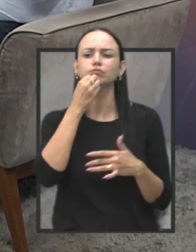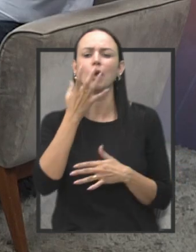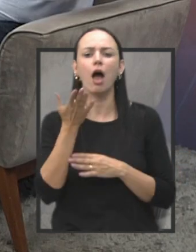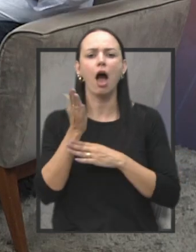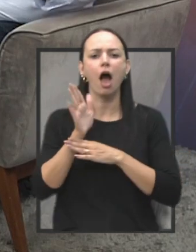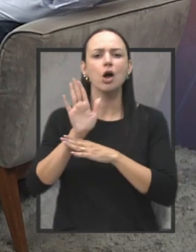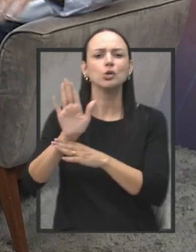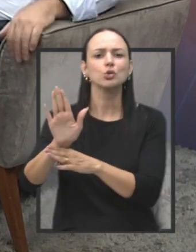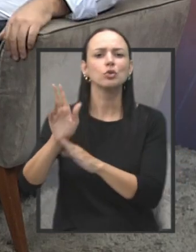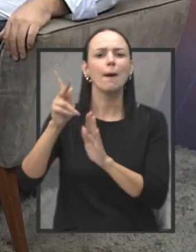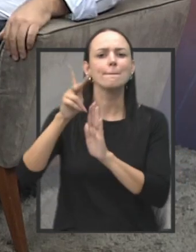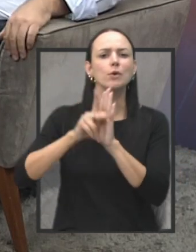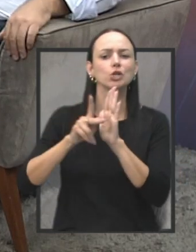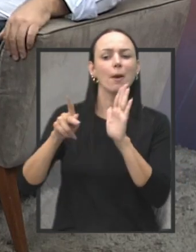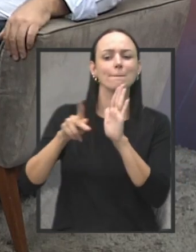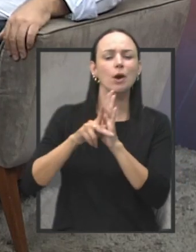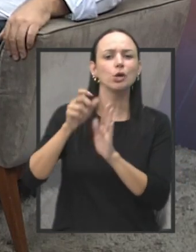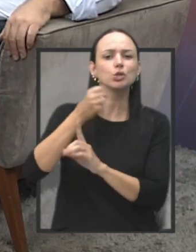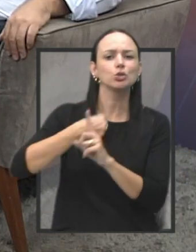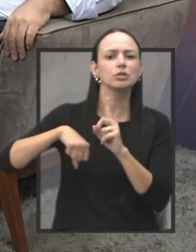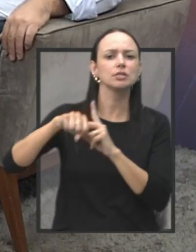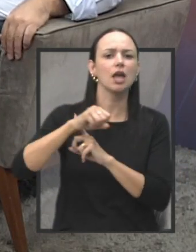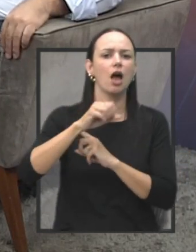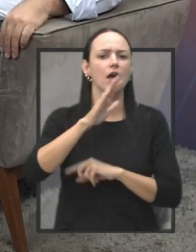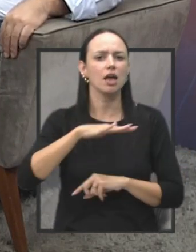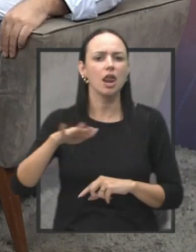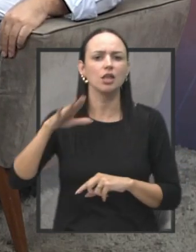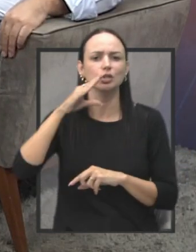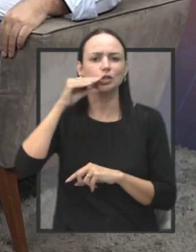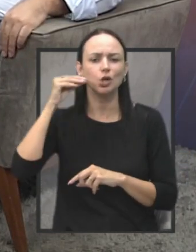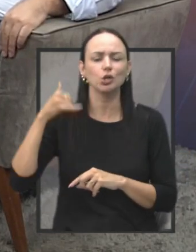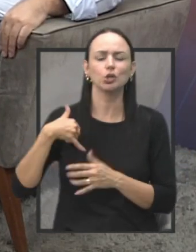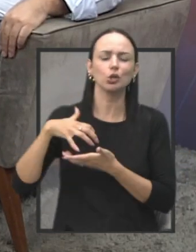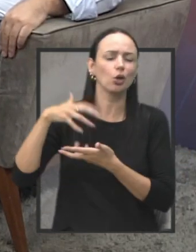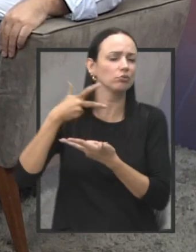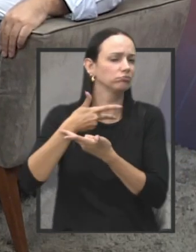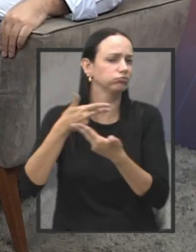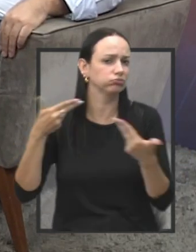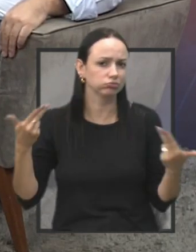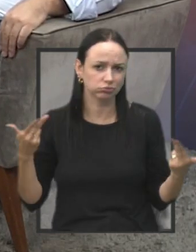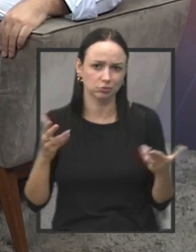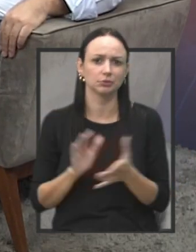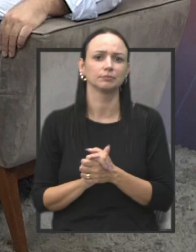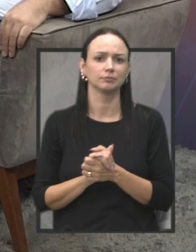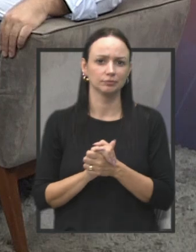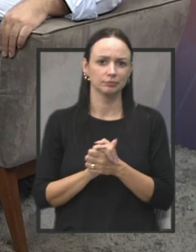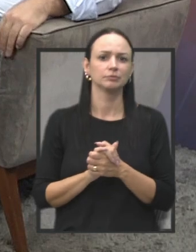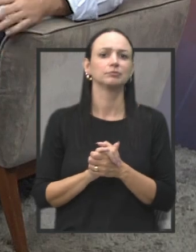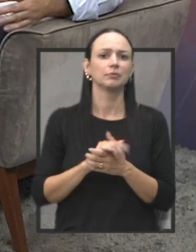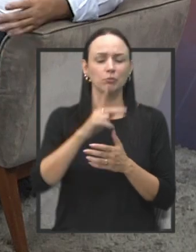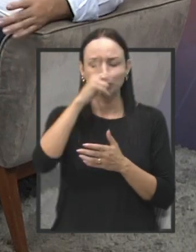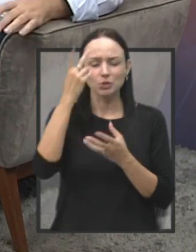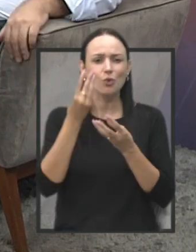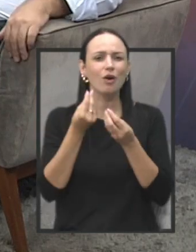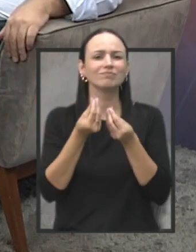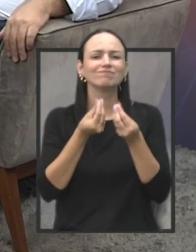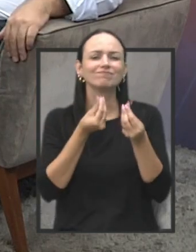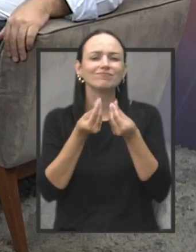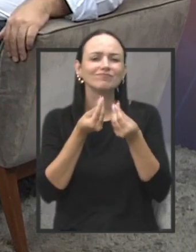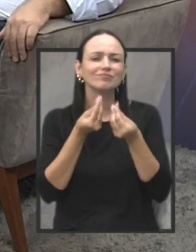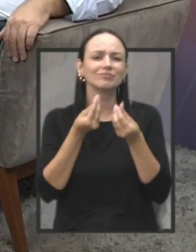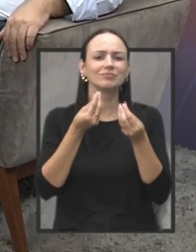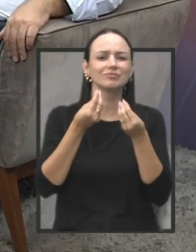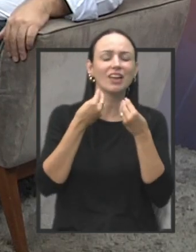projetos sociais aqui da cidade. E tem muitos projetos. Às crianças, adolescentes, aos idosos. E se a gente muitas vezes em situação de vulnerabilidade. Pois é.